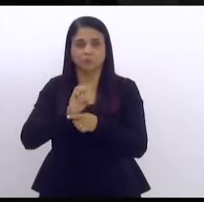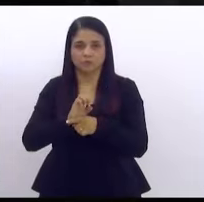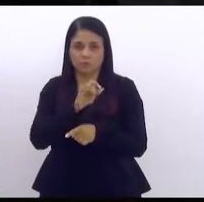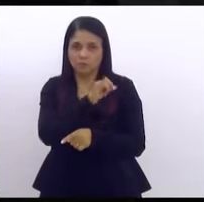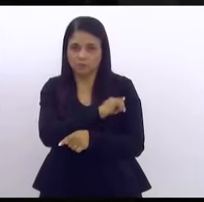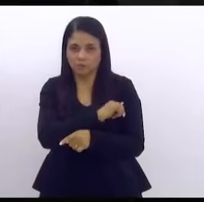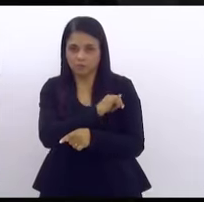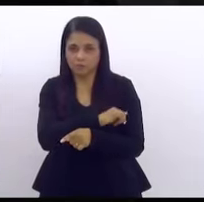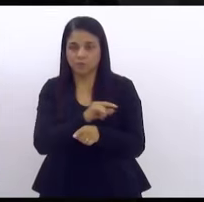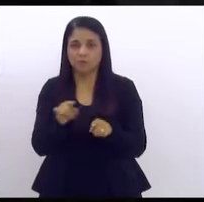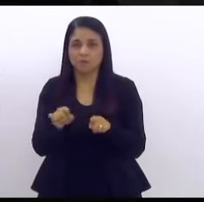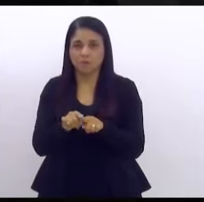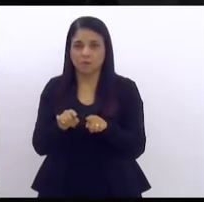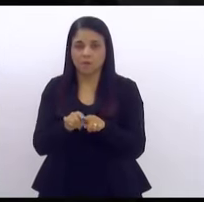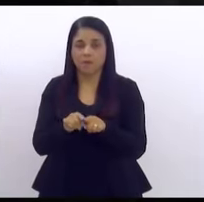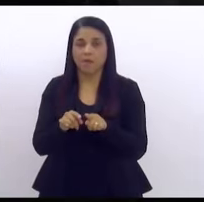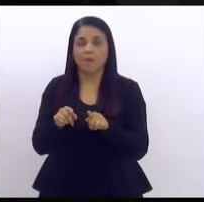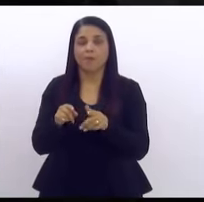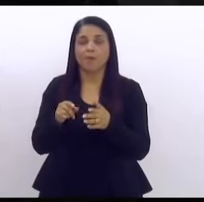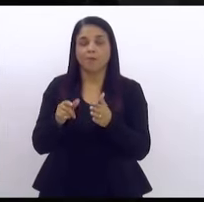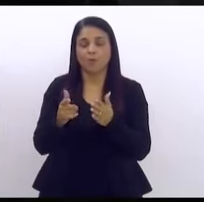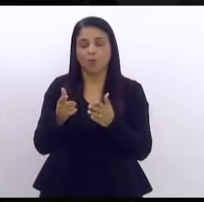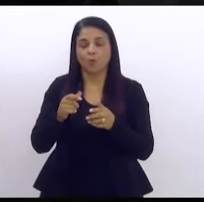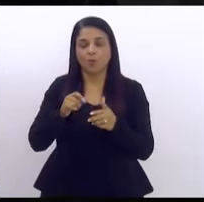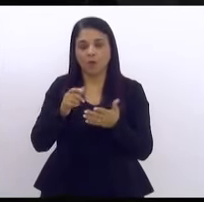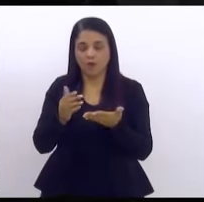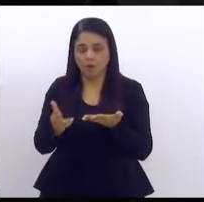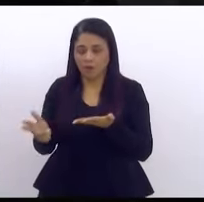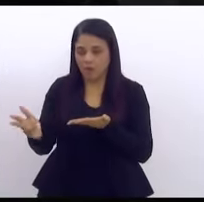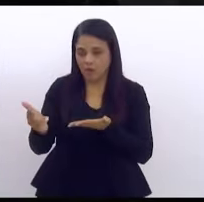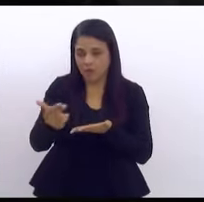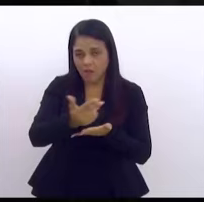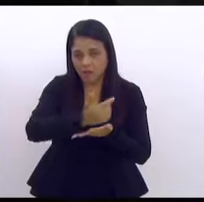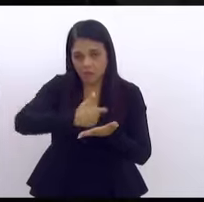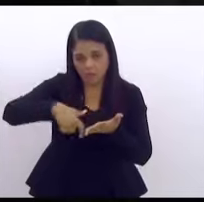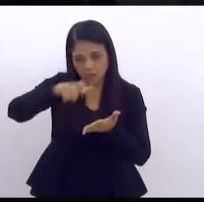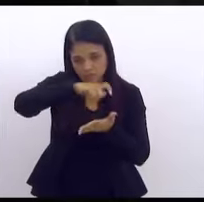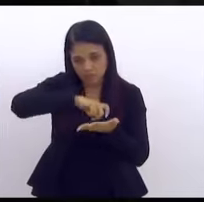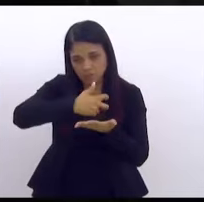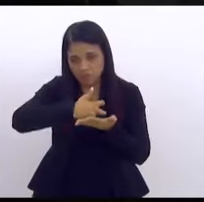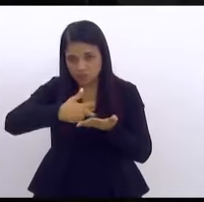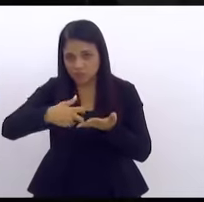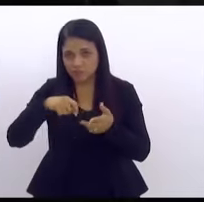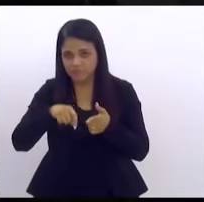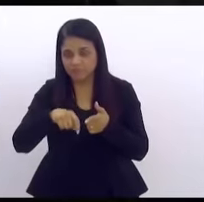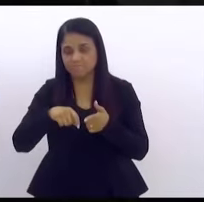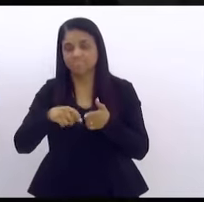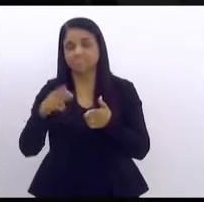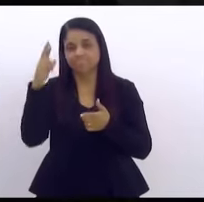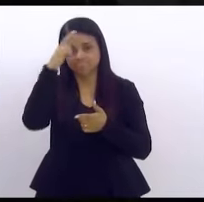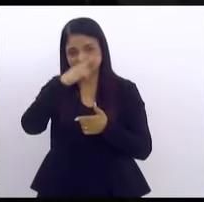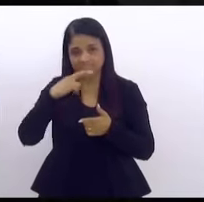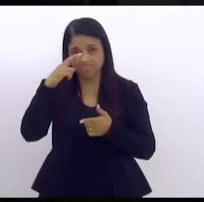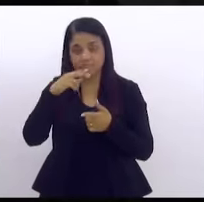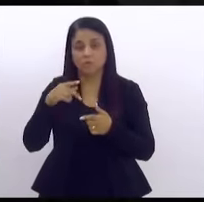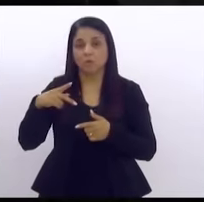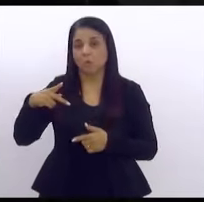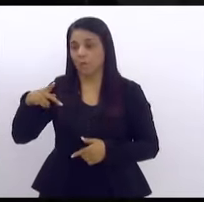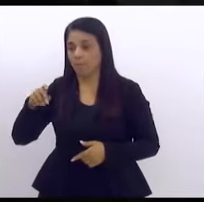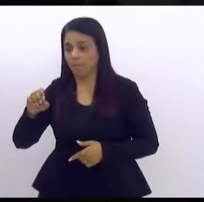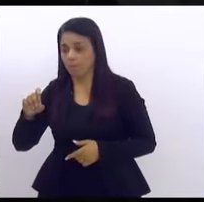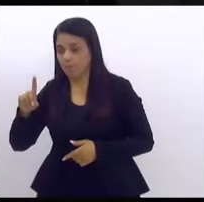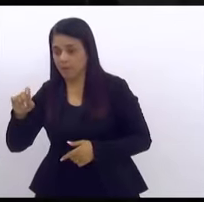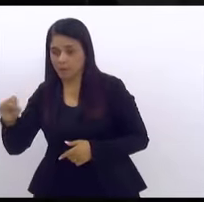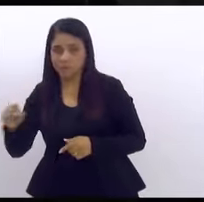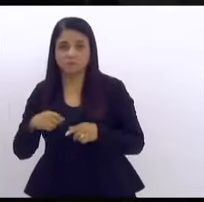atuais condicionantes do regime de recuperação fiscal demonstram que tanto o PEDES quanto PPA